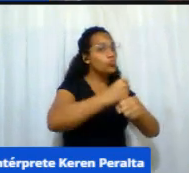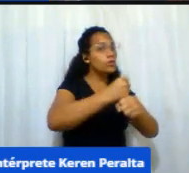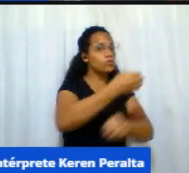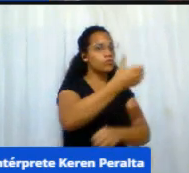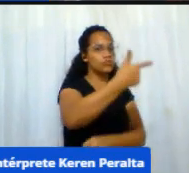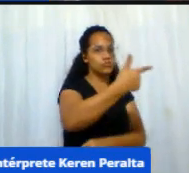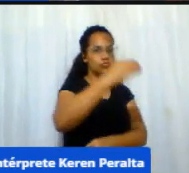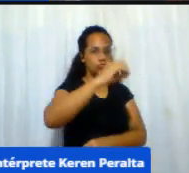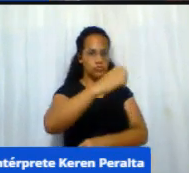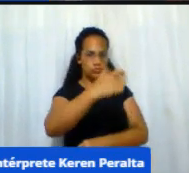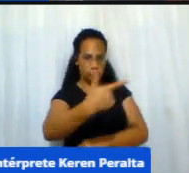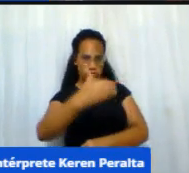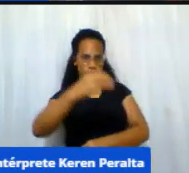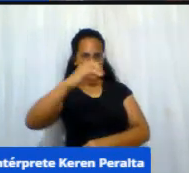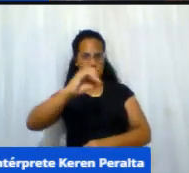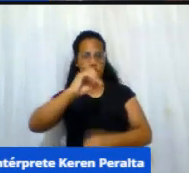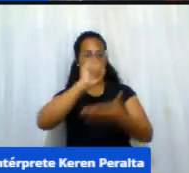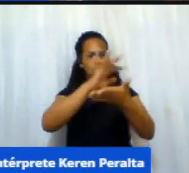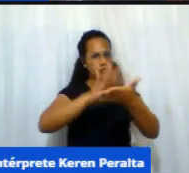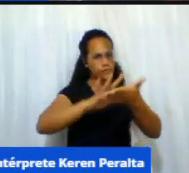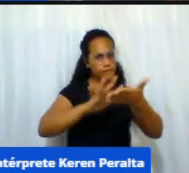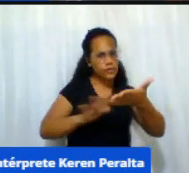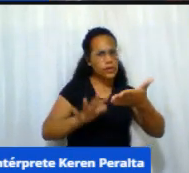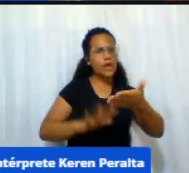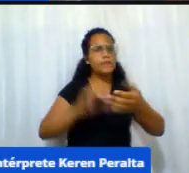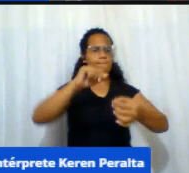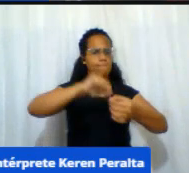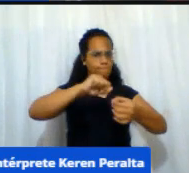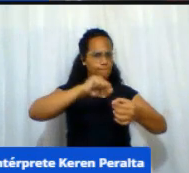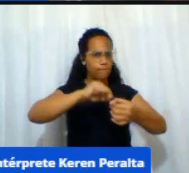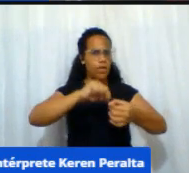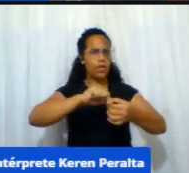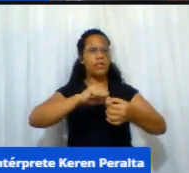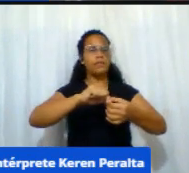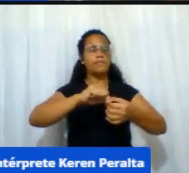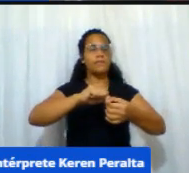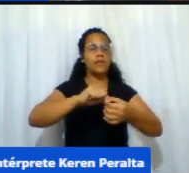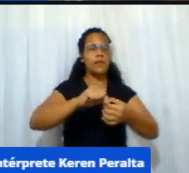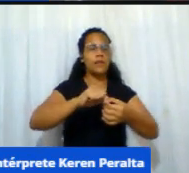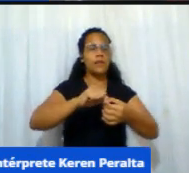estrategicamente elaboradas, garantindo ao aluno conhecimentos